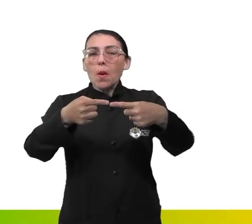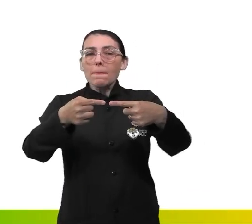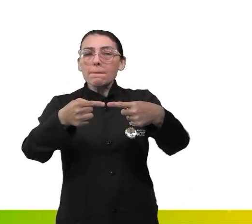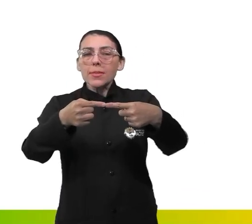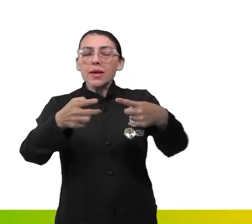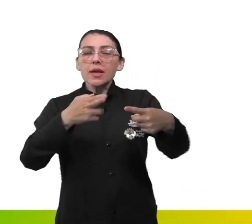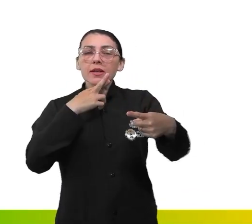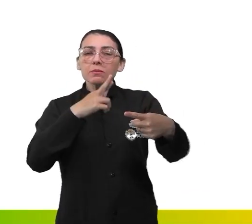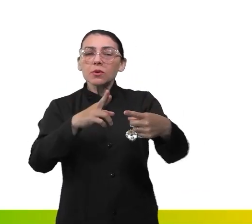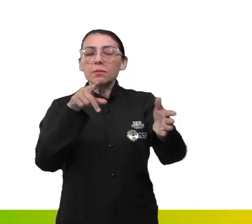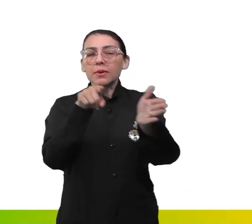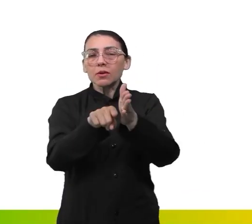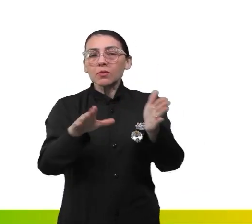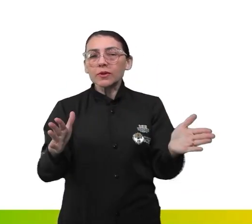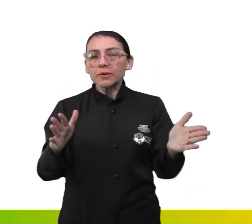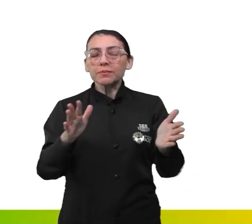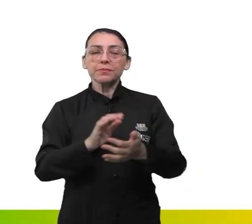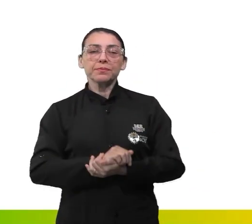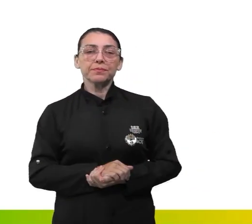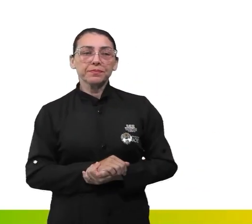que responde a nossa pergunta?